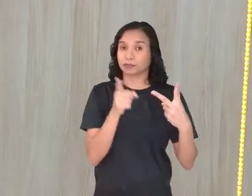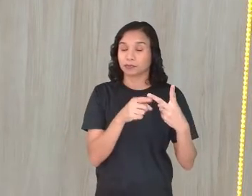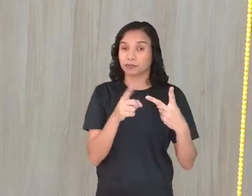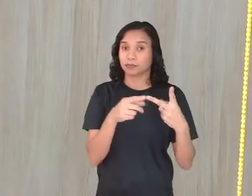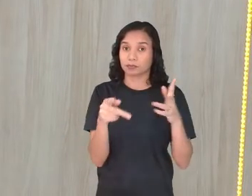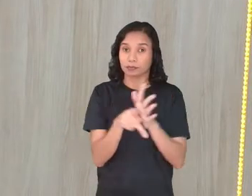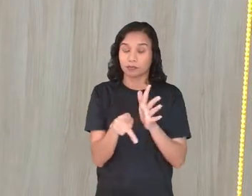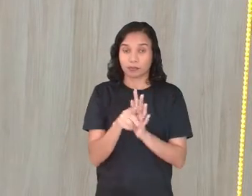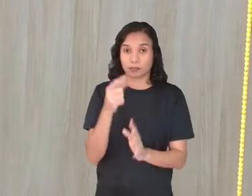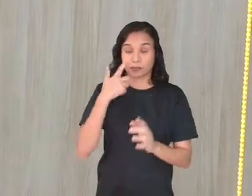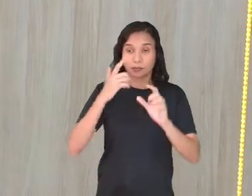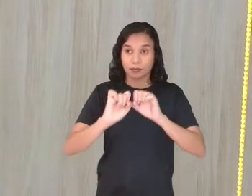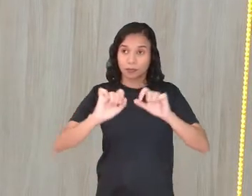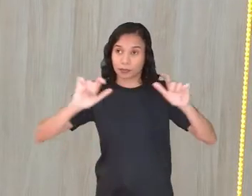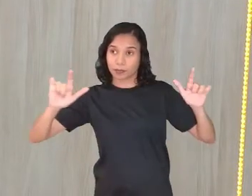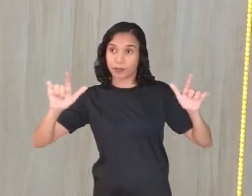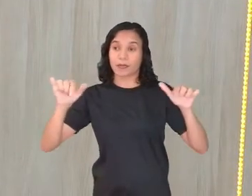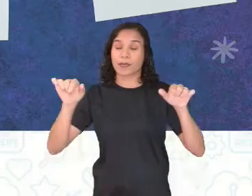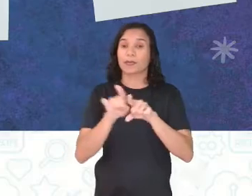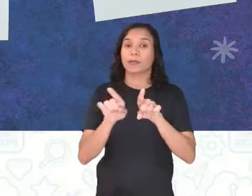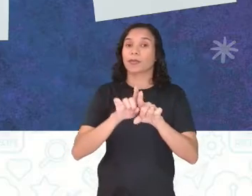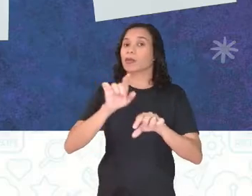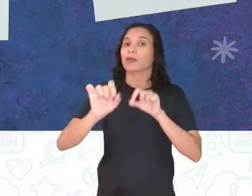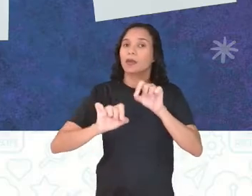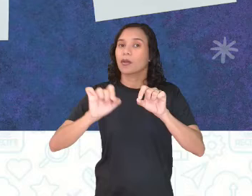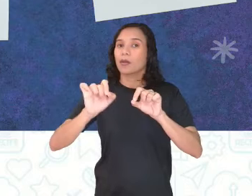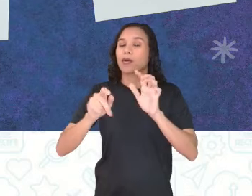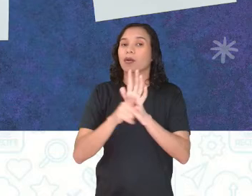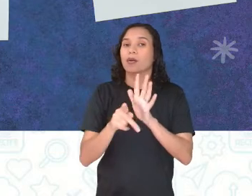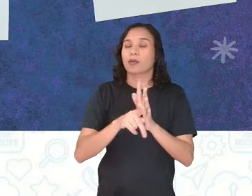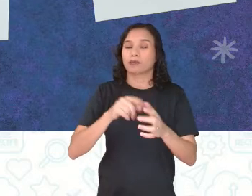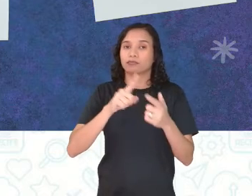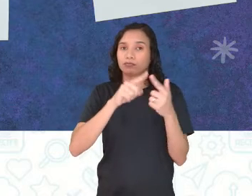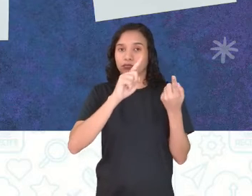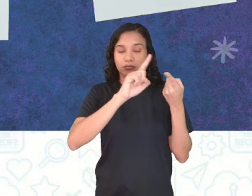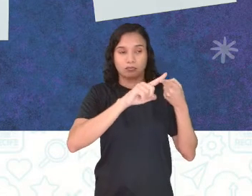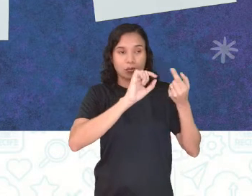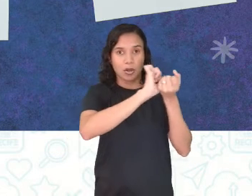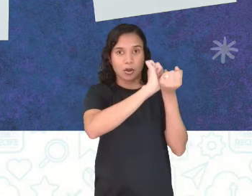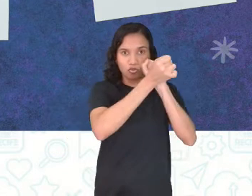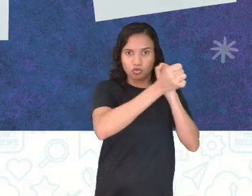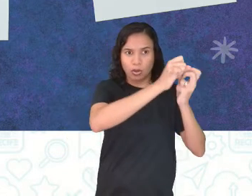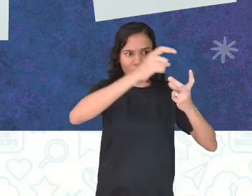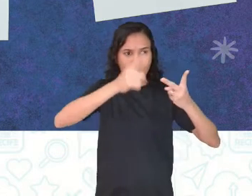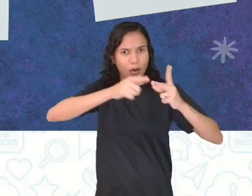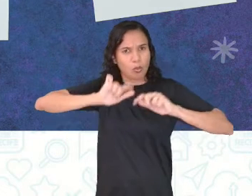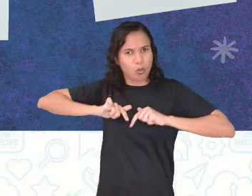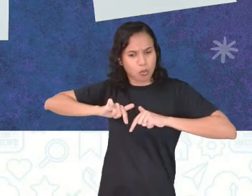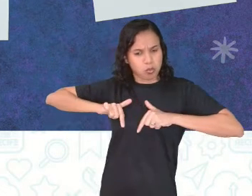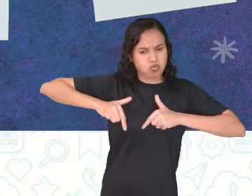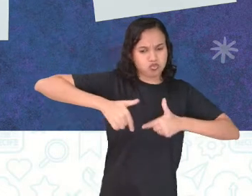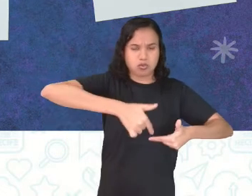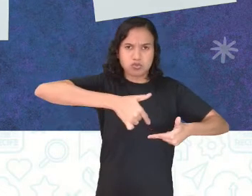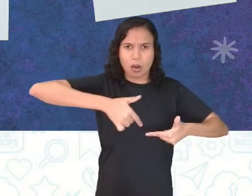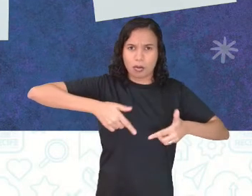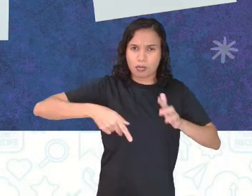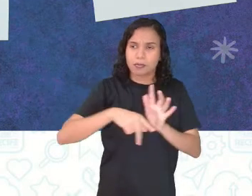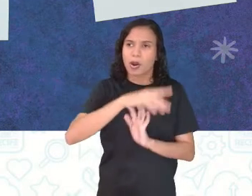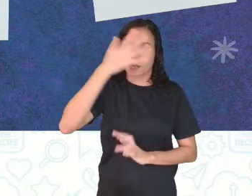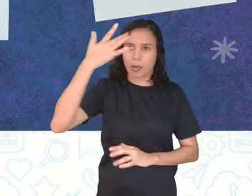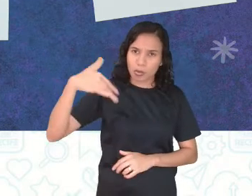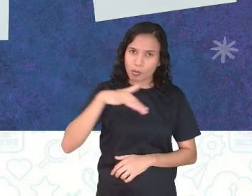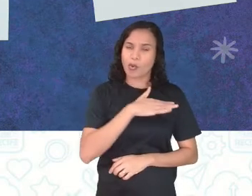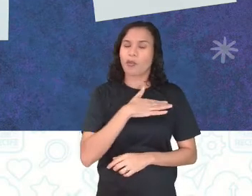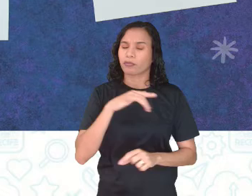ó, vejam aí na tela, né? A gente vai falar um pouco sobre a questão da escravidão, de resistência desses povos também,